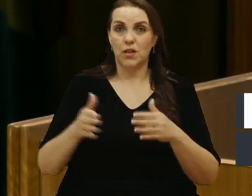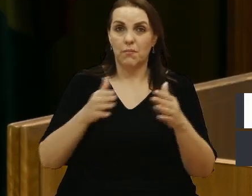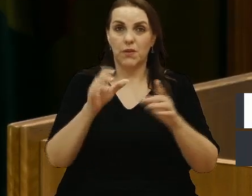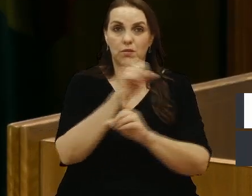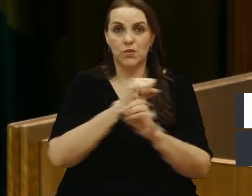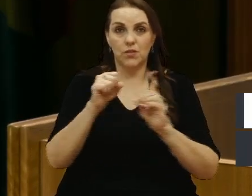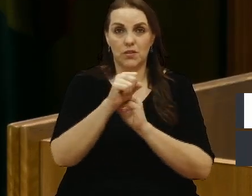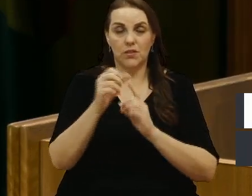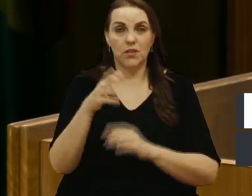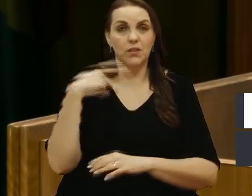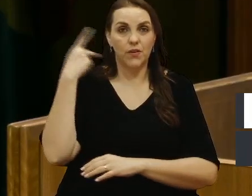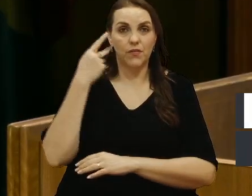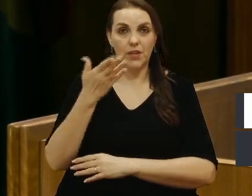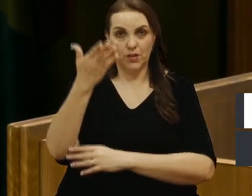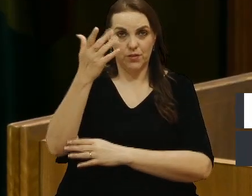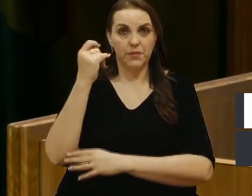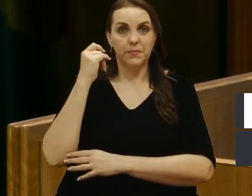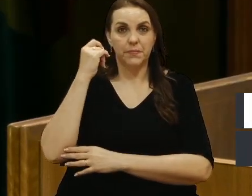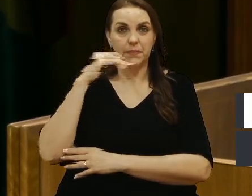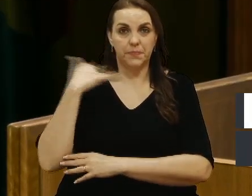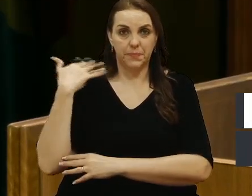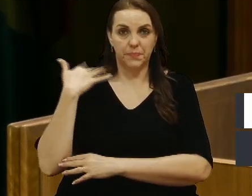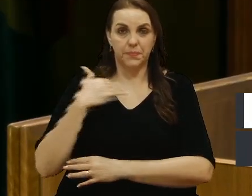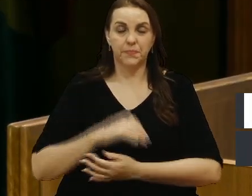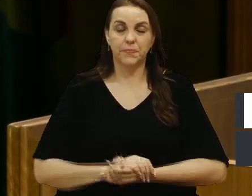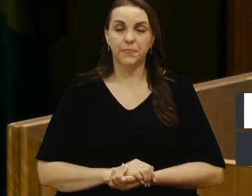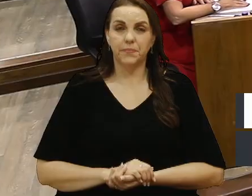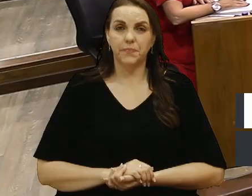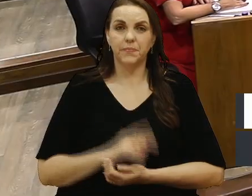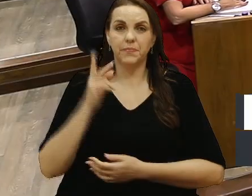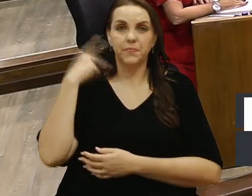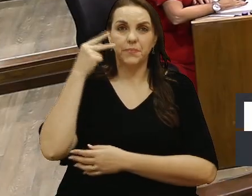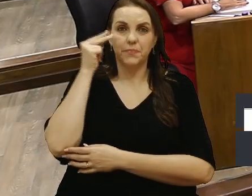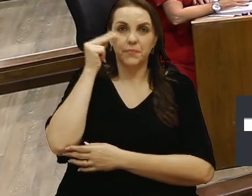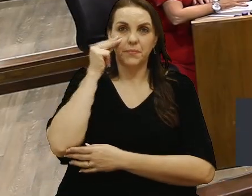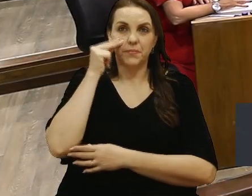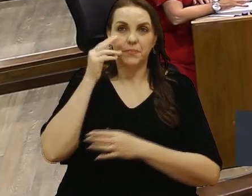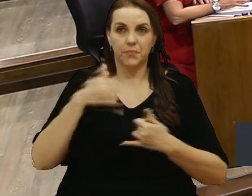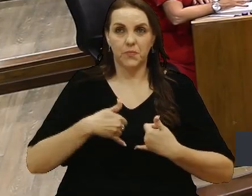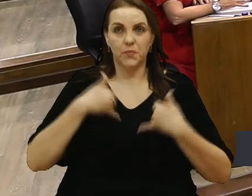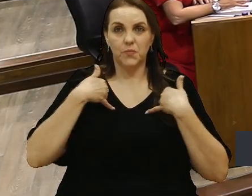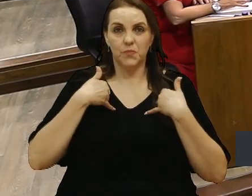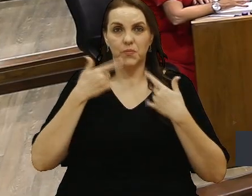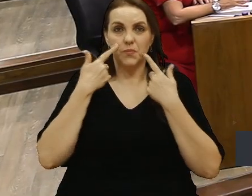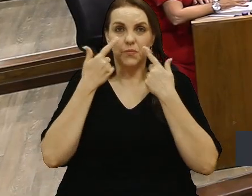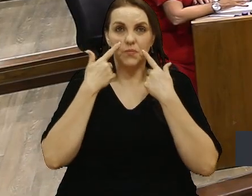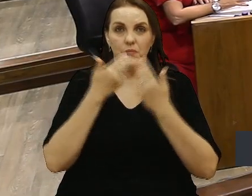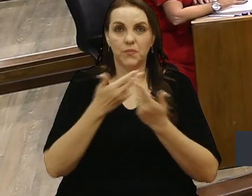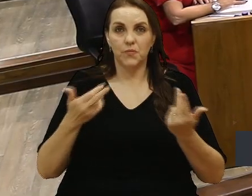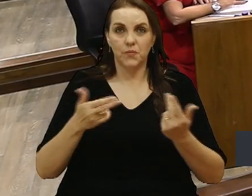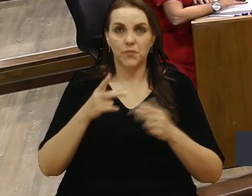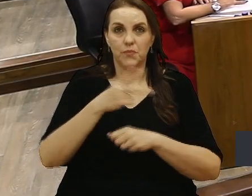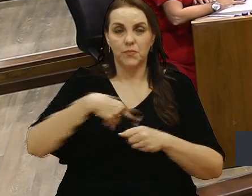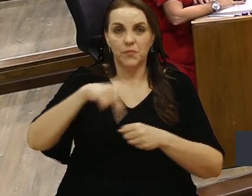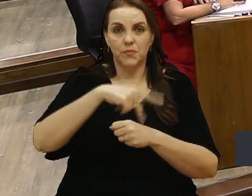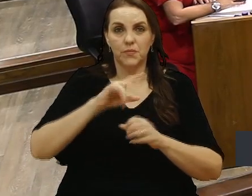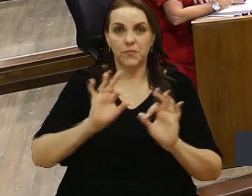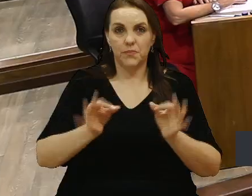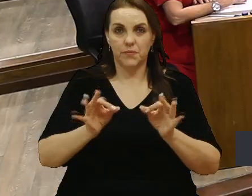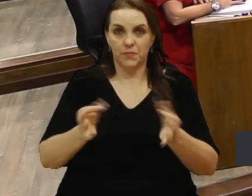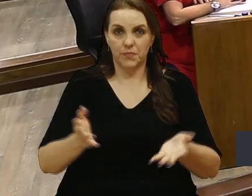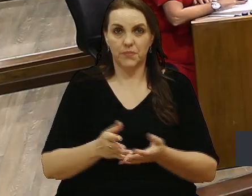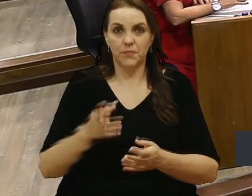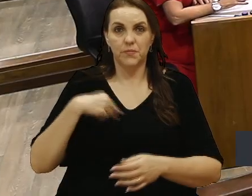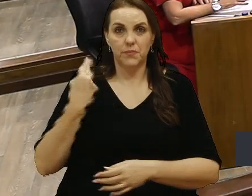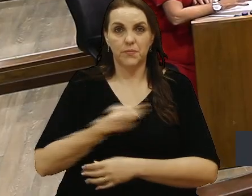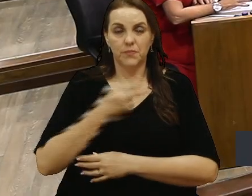Vereador Andressa. Vereador Libardi, muito nos orgulha ver as coisas no nosso país que deram certo. Nós